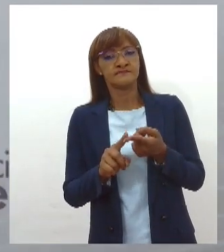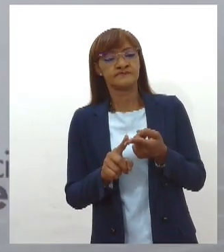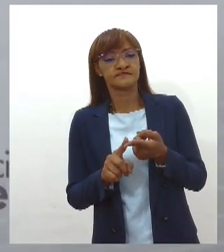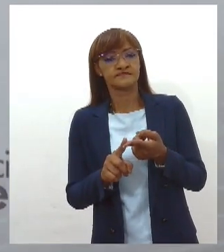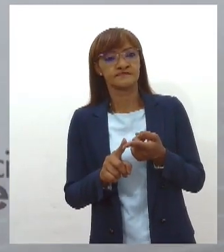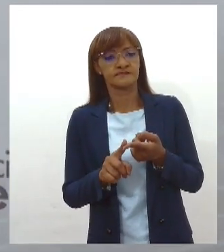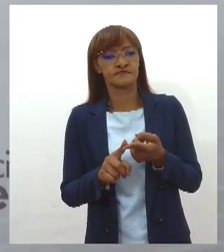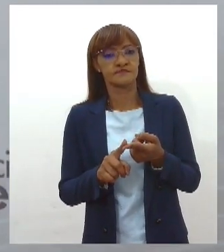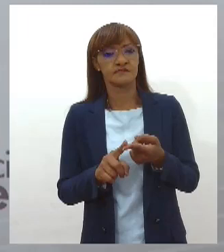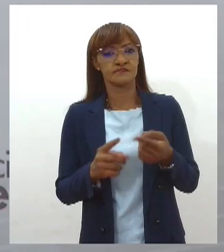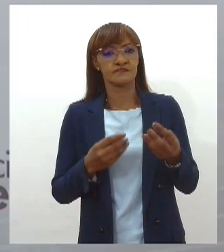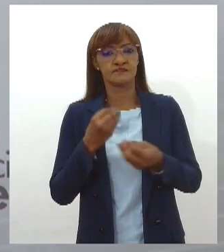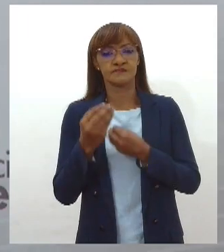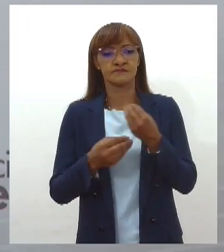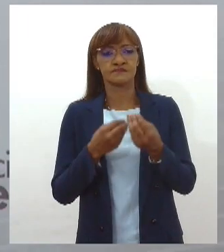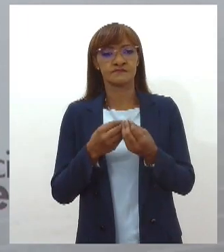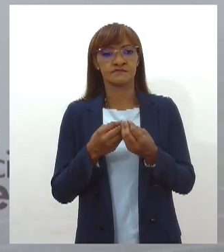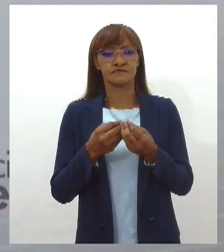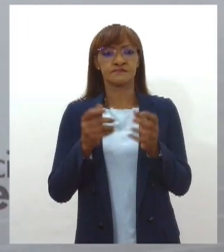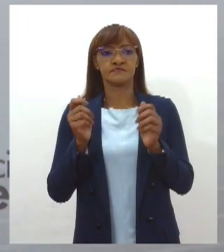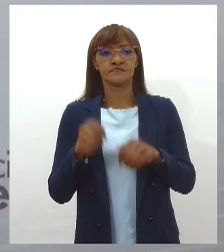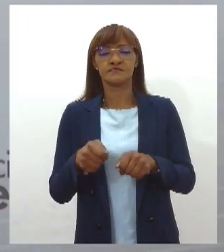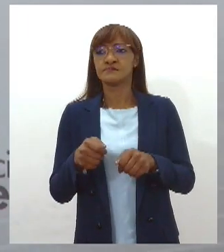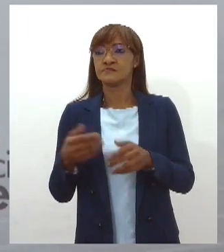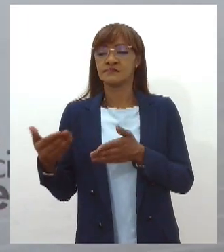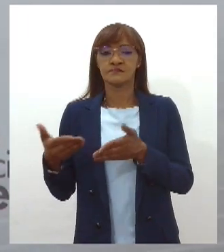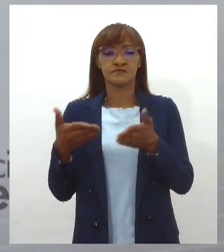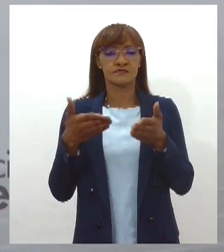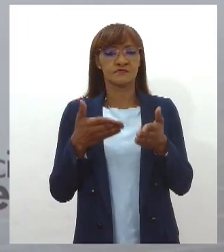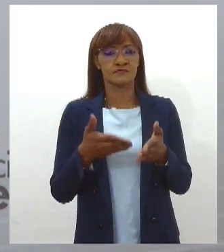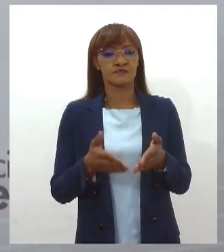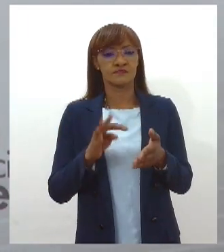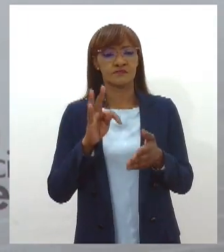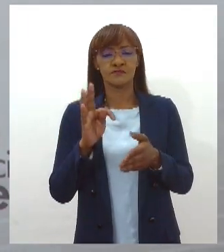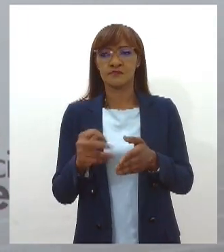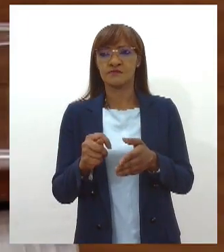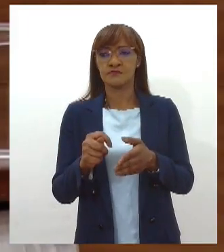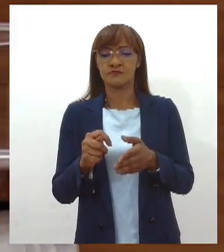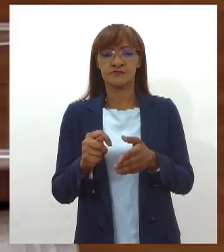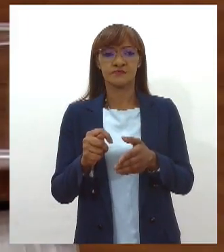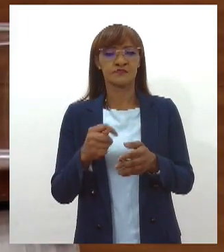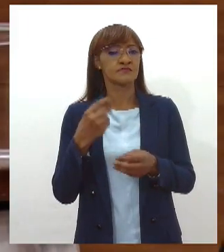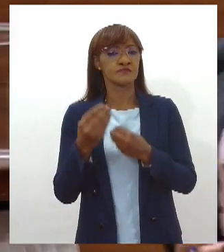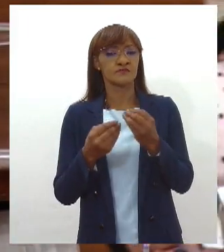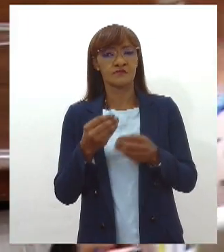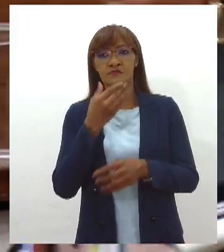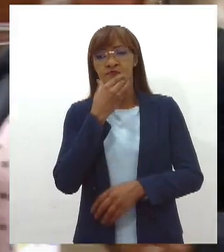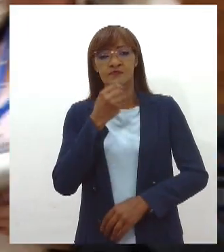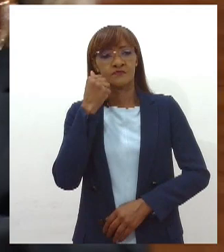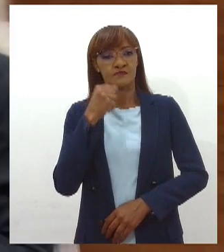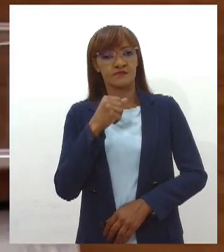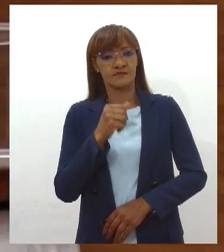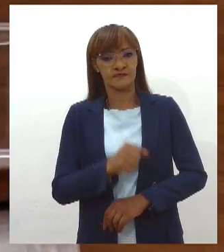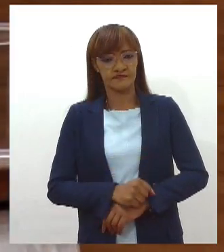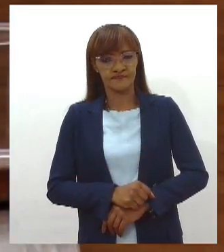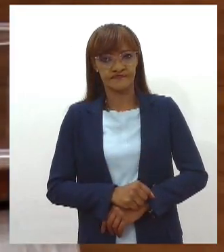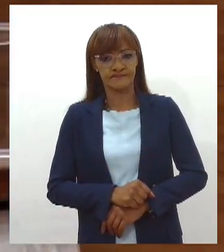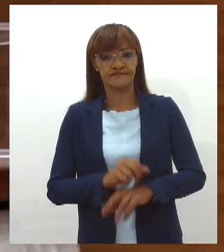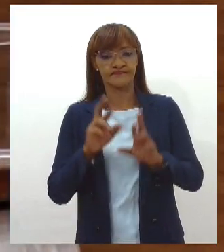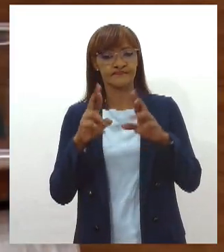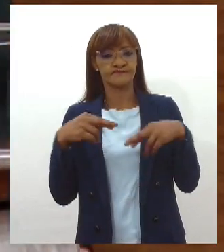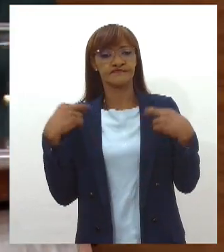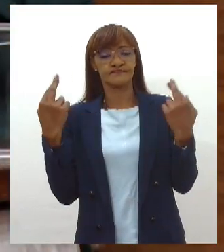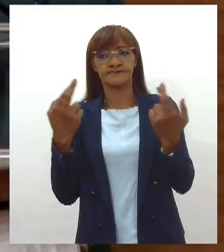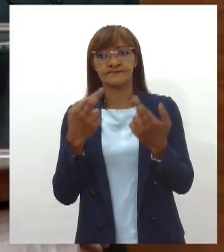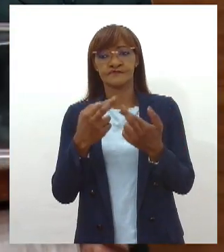ao benefício que eles dão no esporte, as premiações para o sexo masculino e feminino. No grande expediente, o primeiro orador